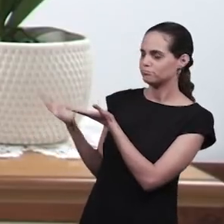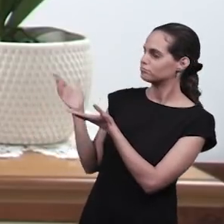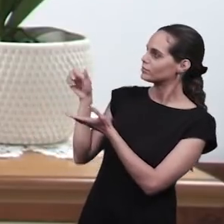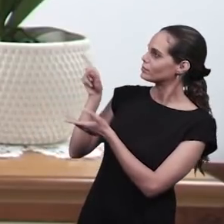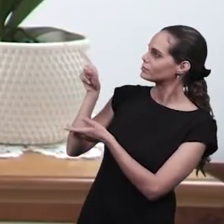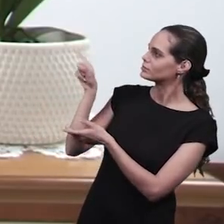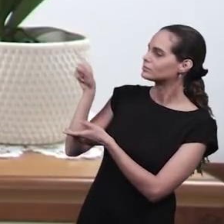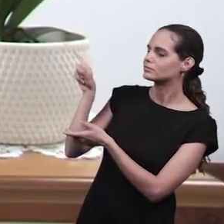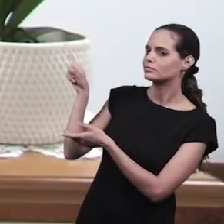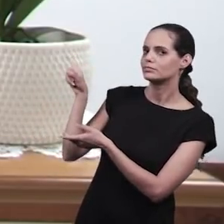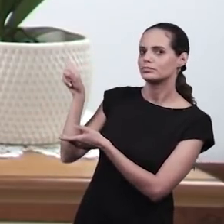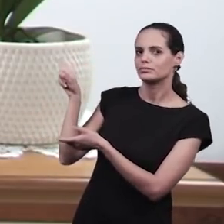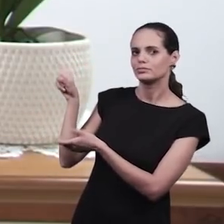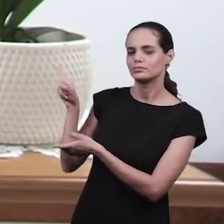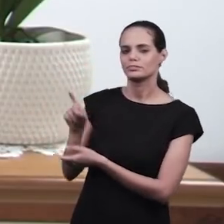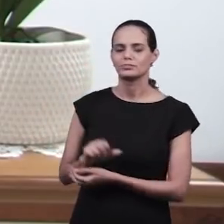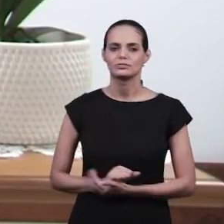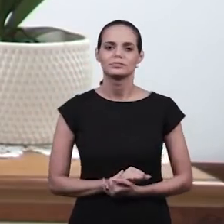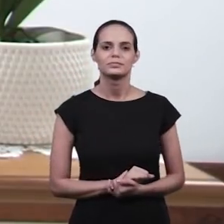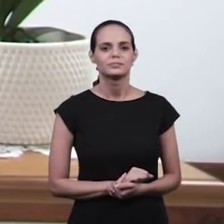para